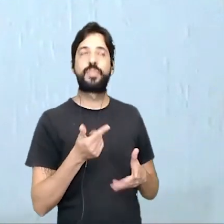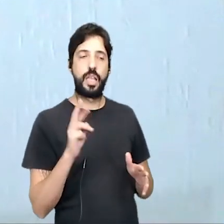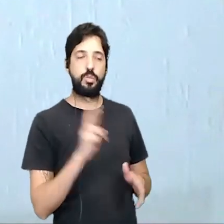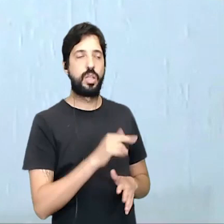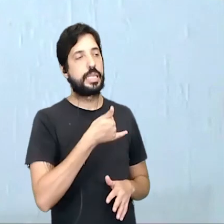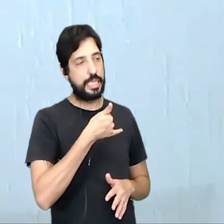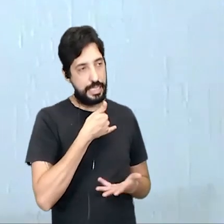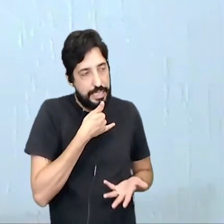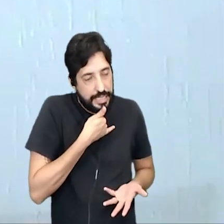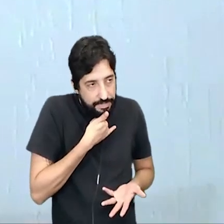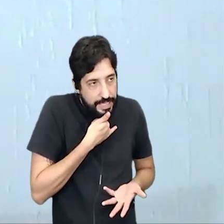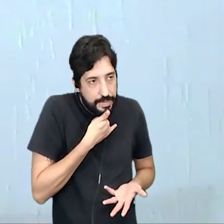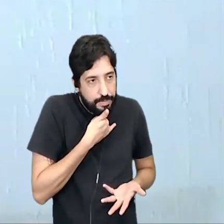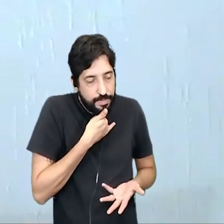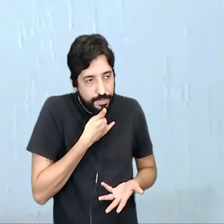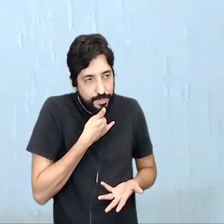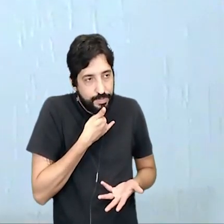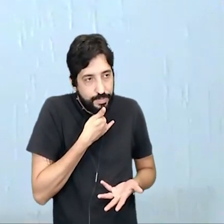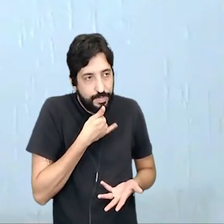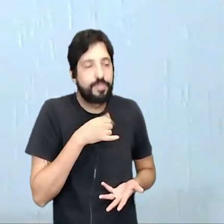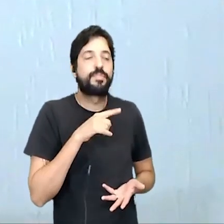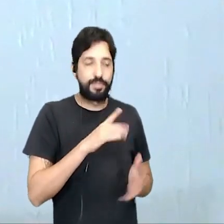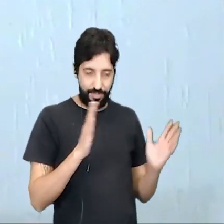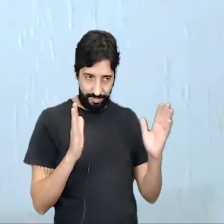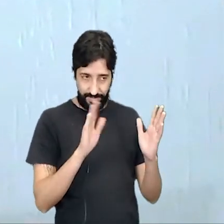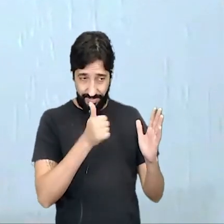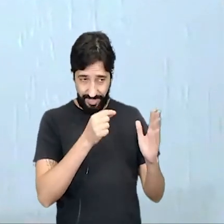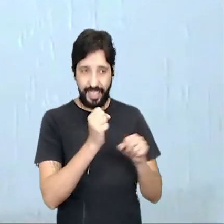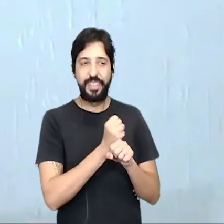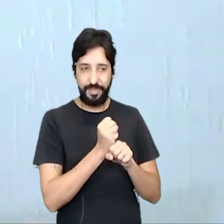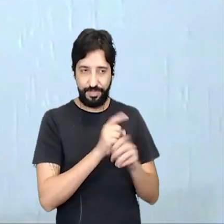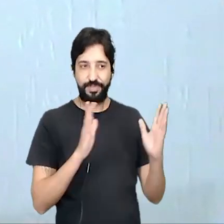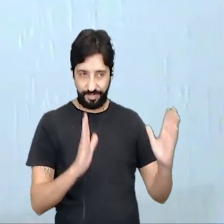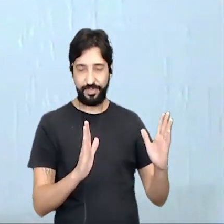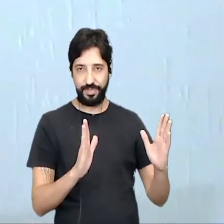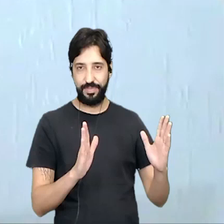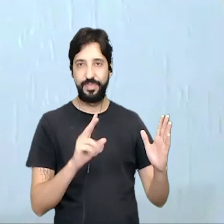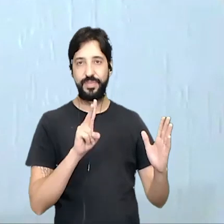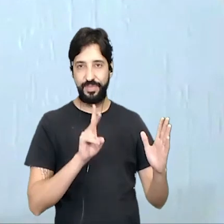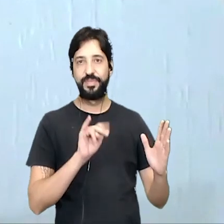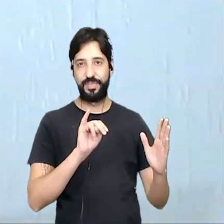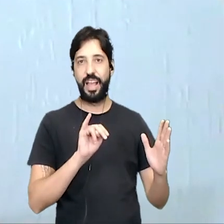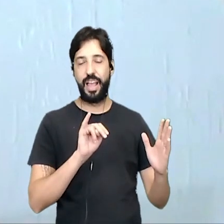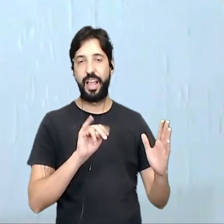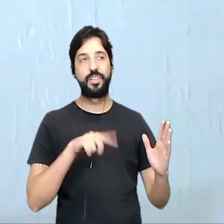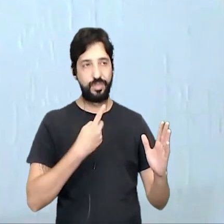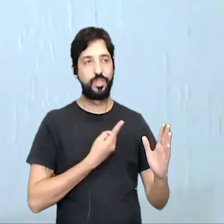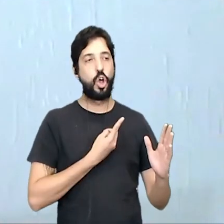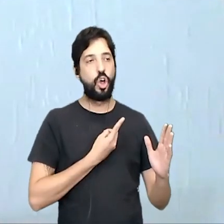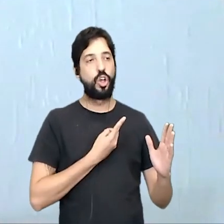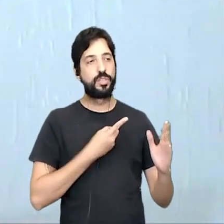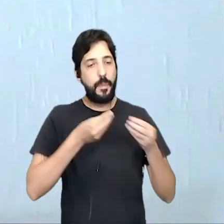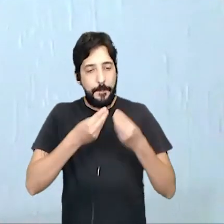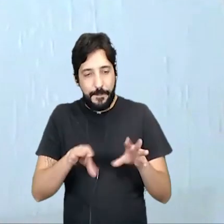disse, é triste confirmar isso, Ailton, mas essa década é a década que nós